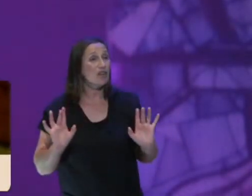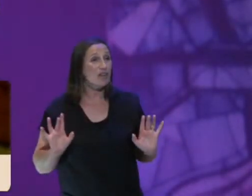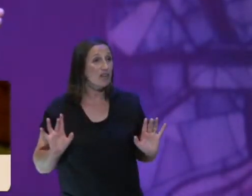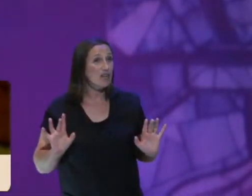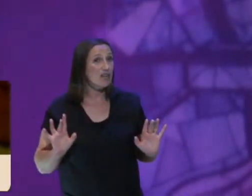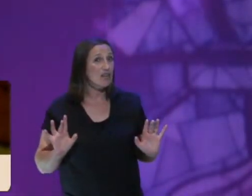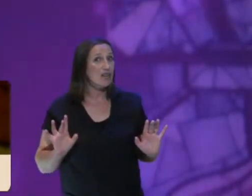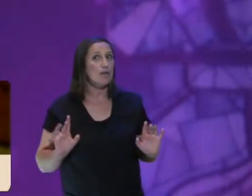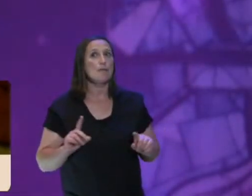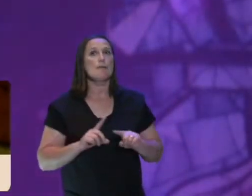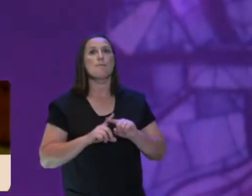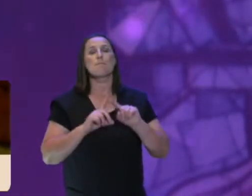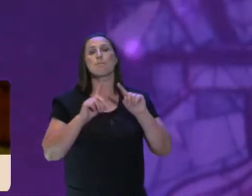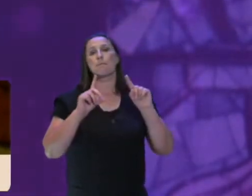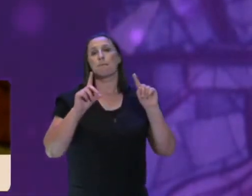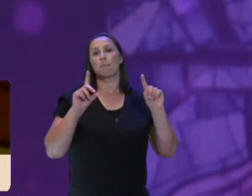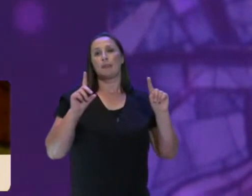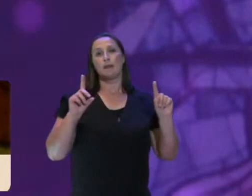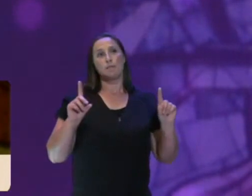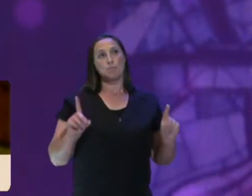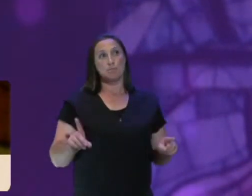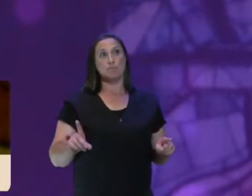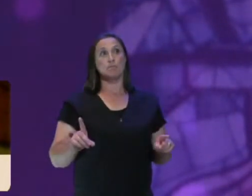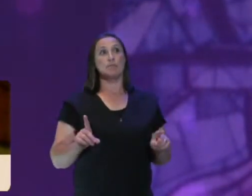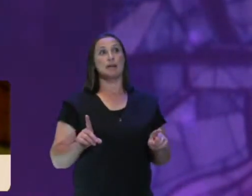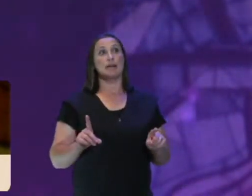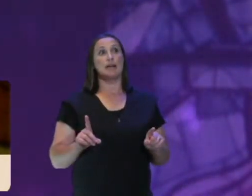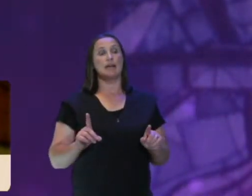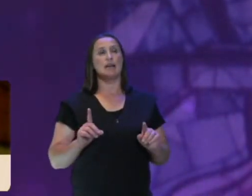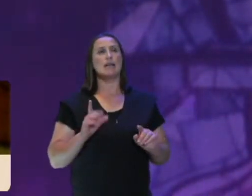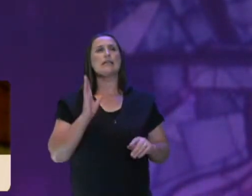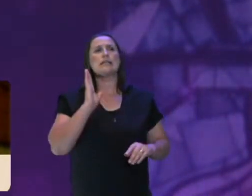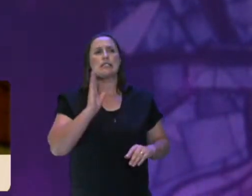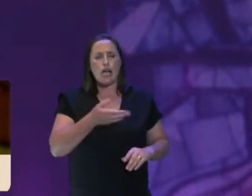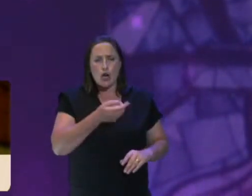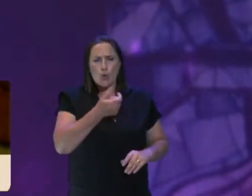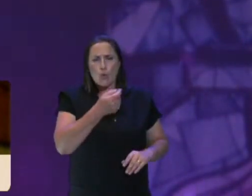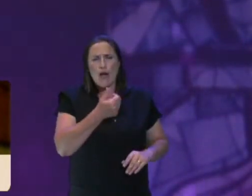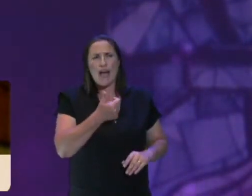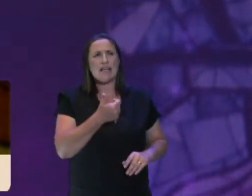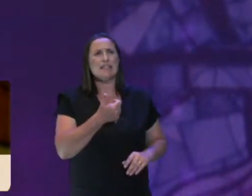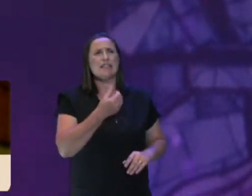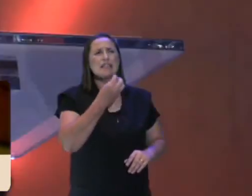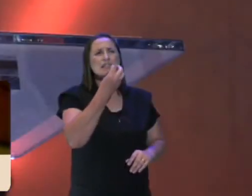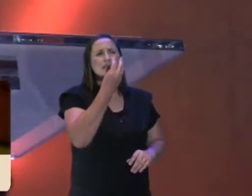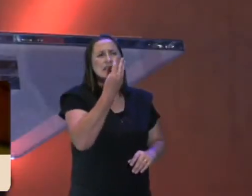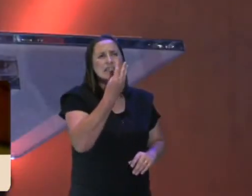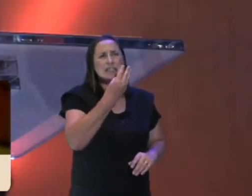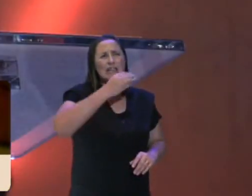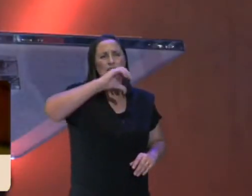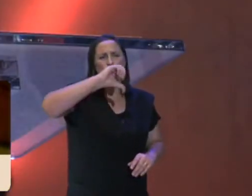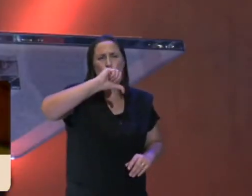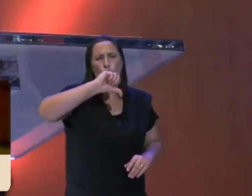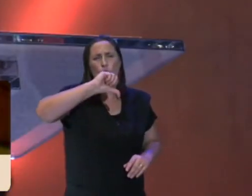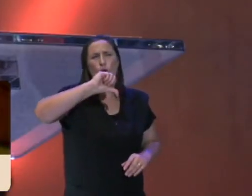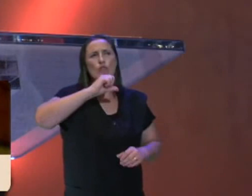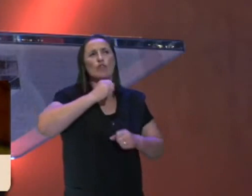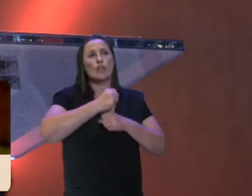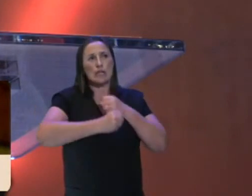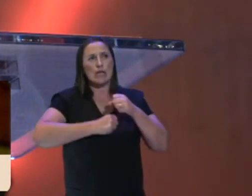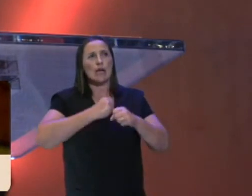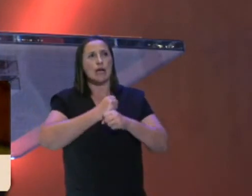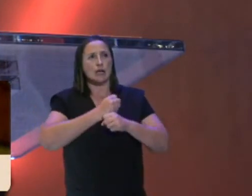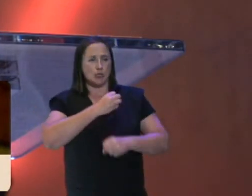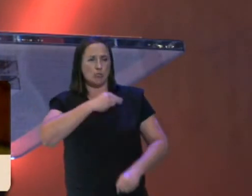mas ele já estava chegando no ano 39 ou 40 do seu ministério, quando ele pregou aqui, e ele disse assim: